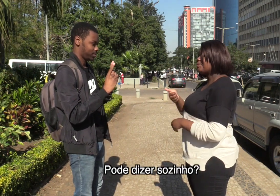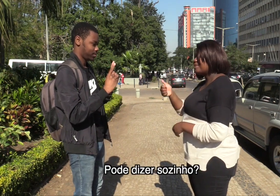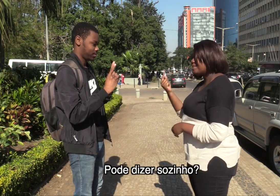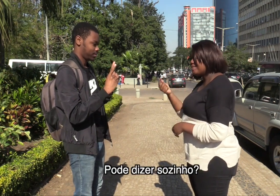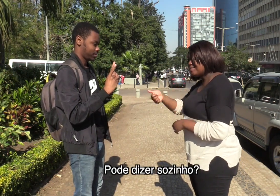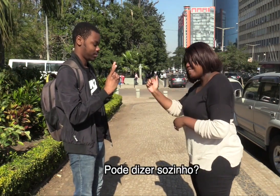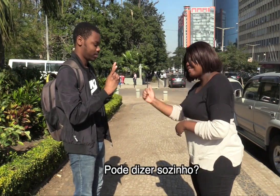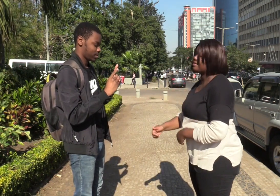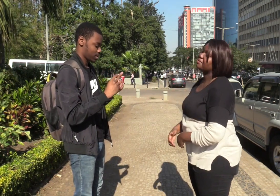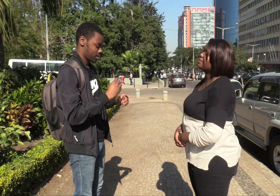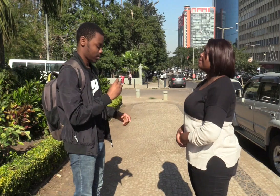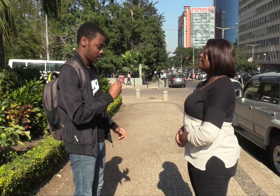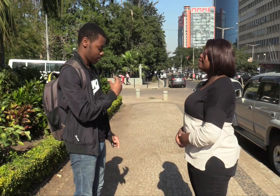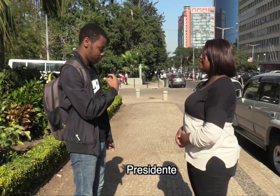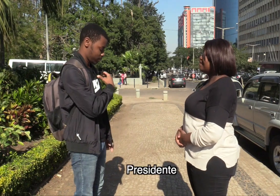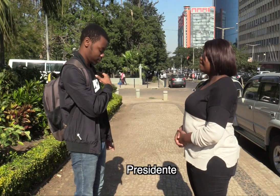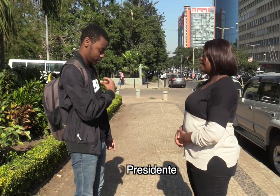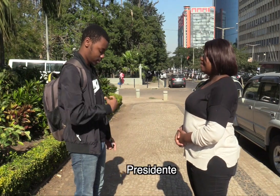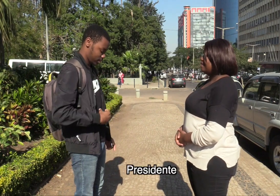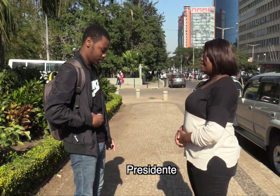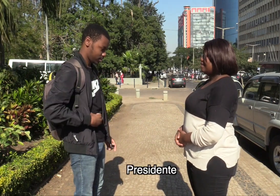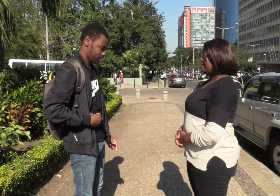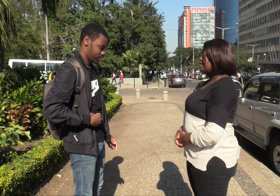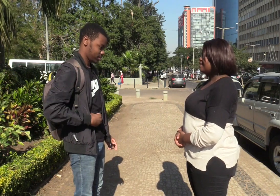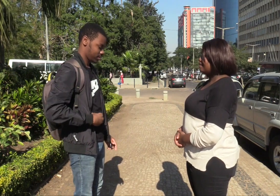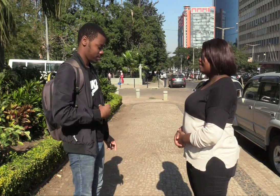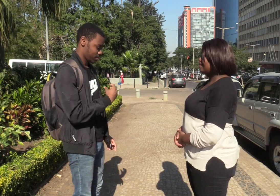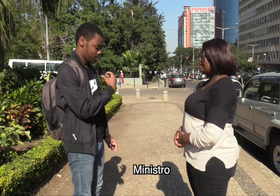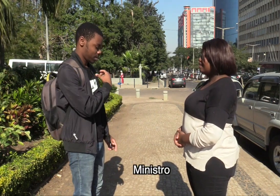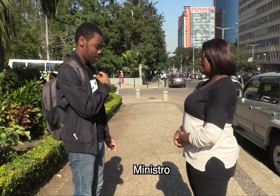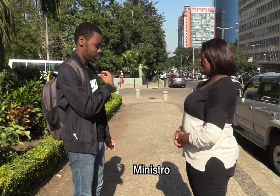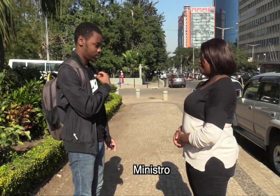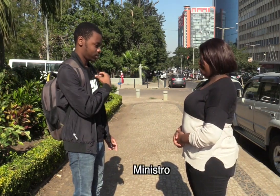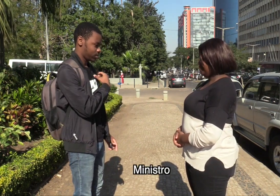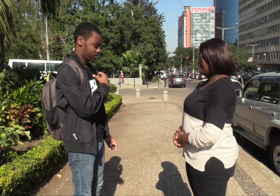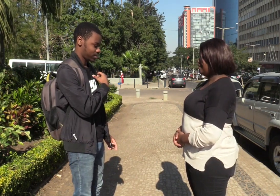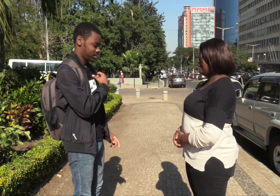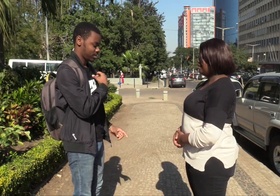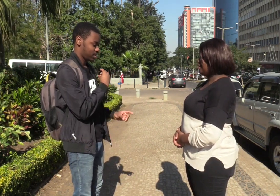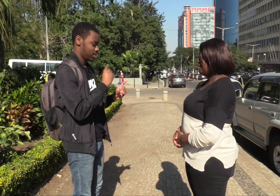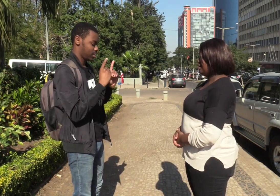Pode dizer sozinho. Presidente. Ministro.